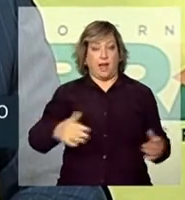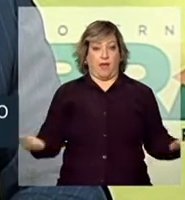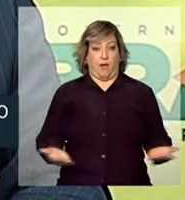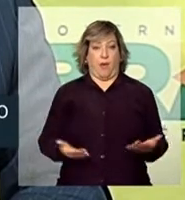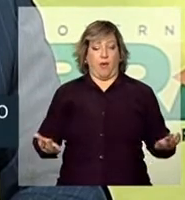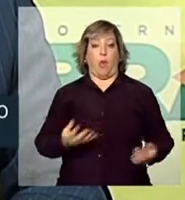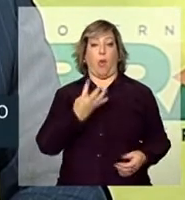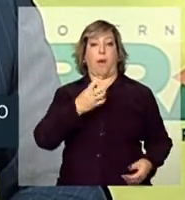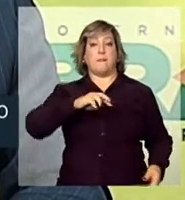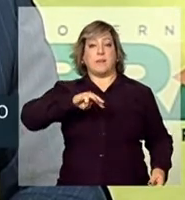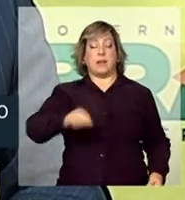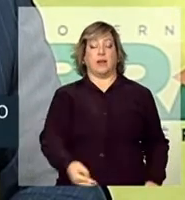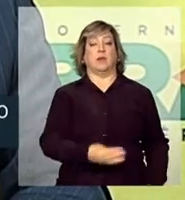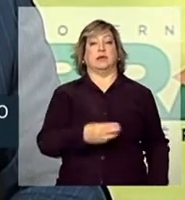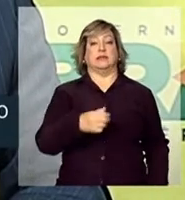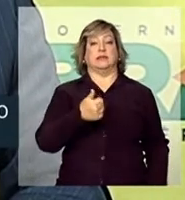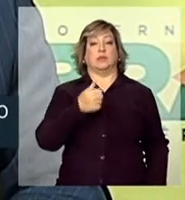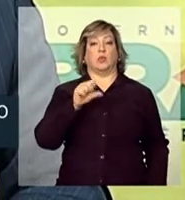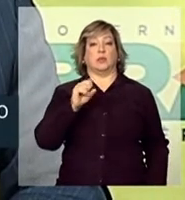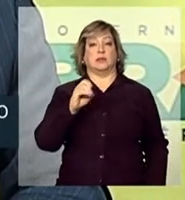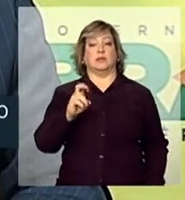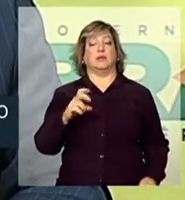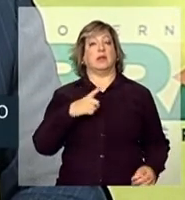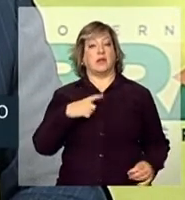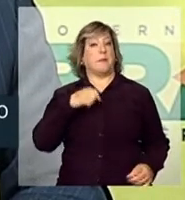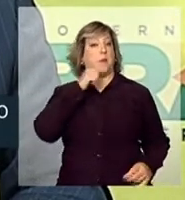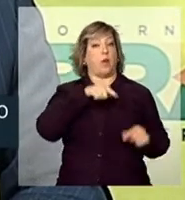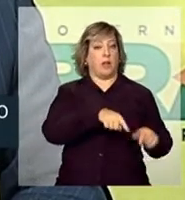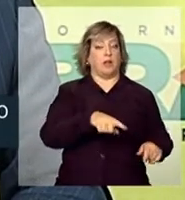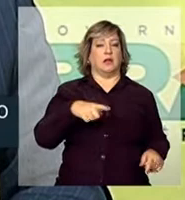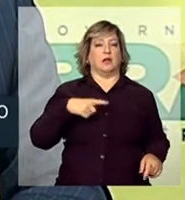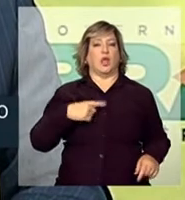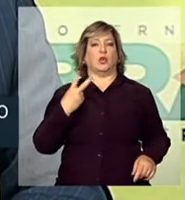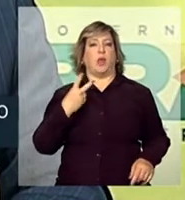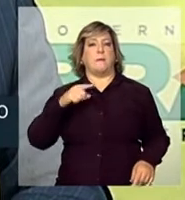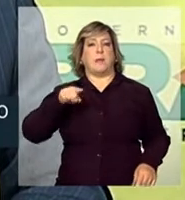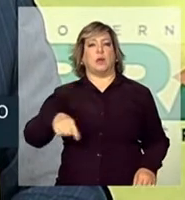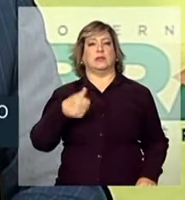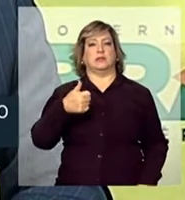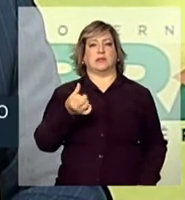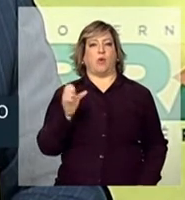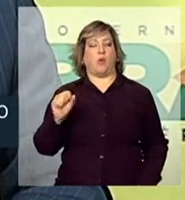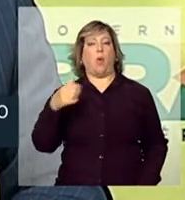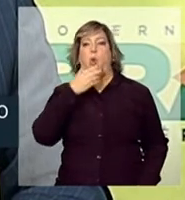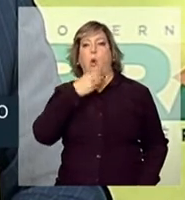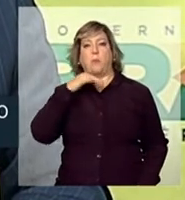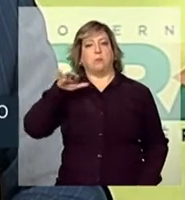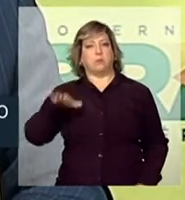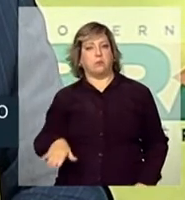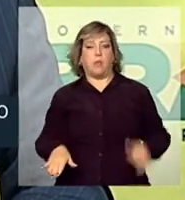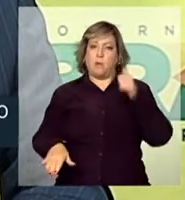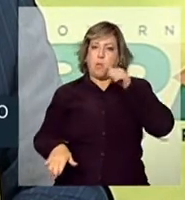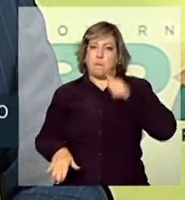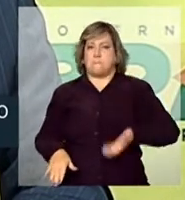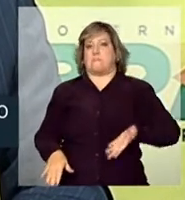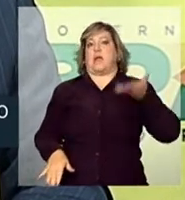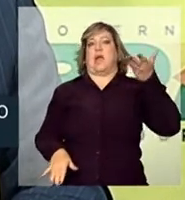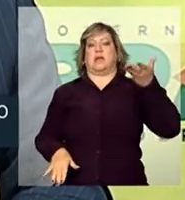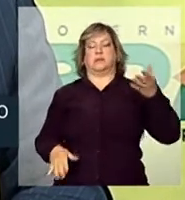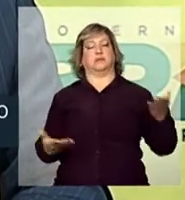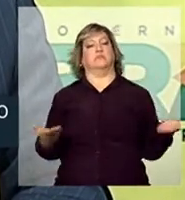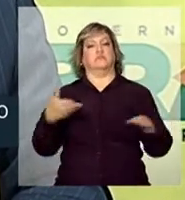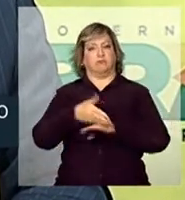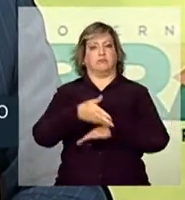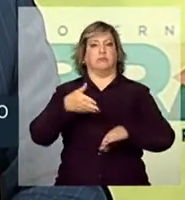4 milhões 185/40 dois milhões 988 as mulheres têm uma participação